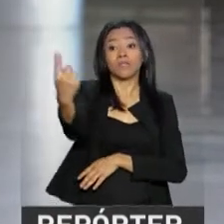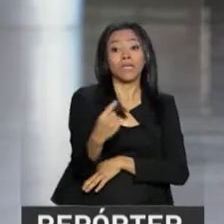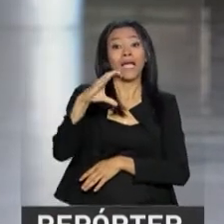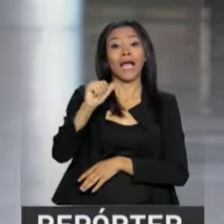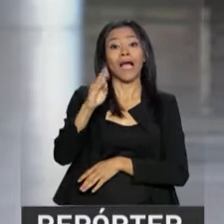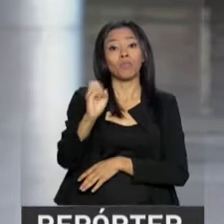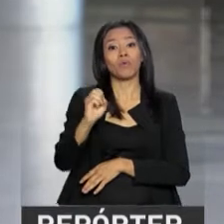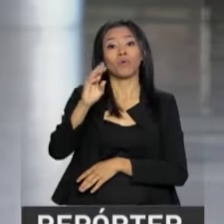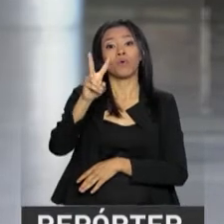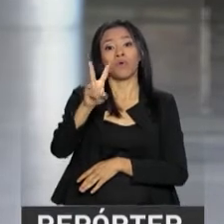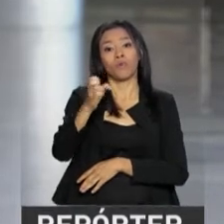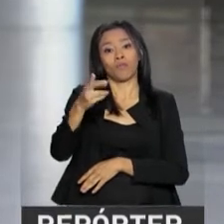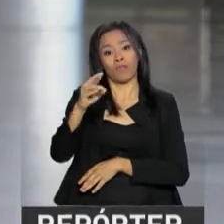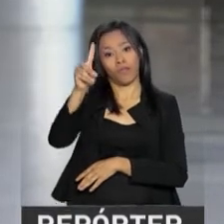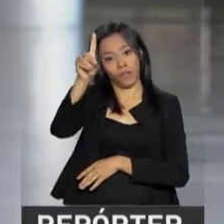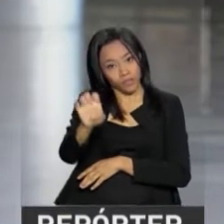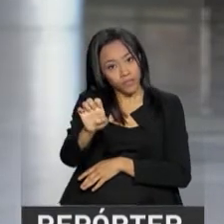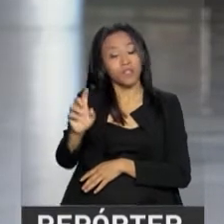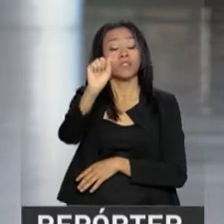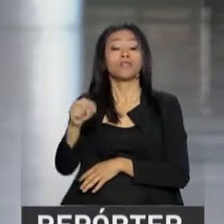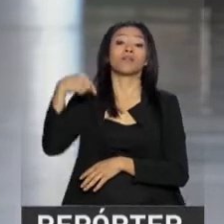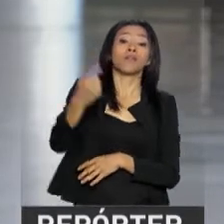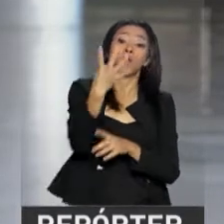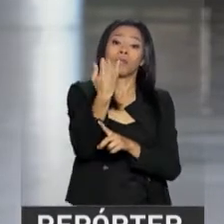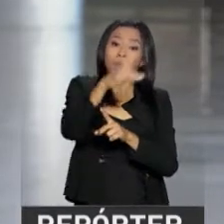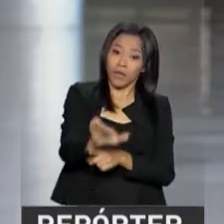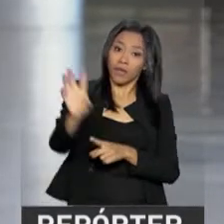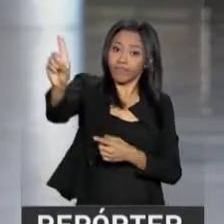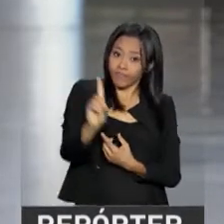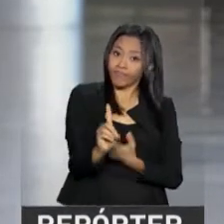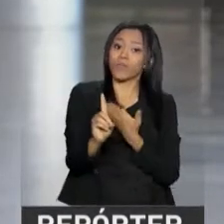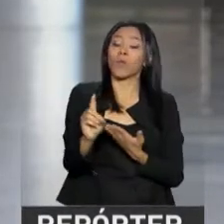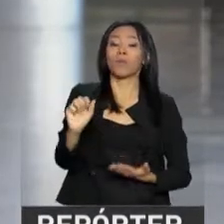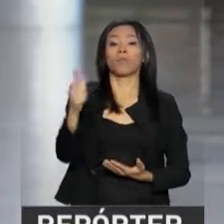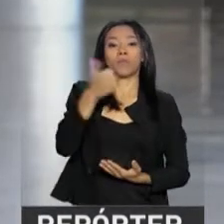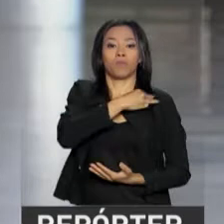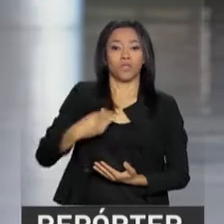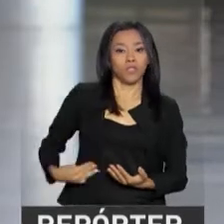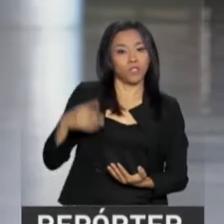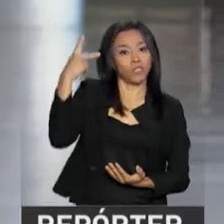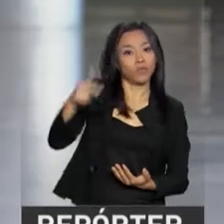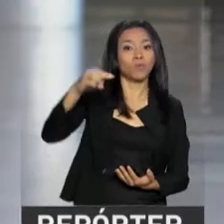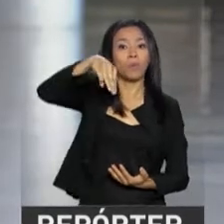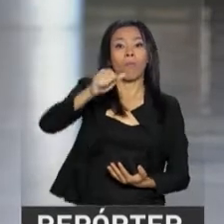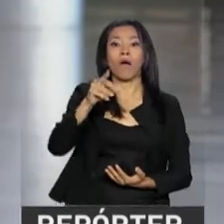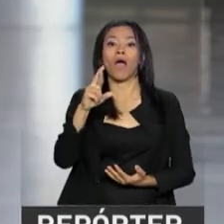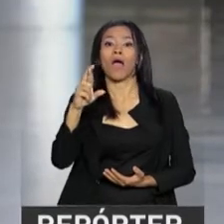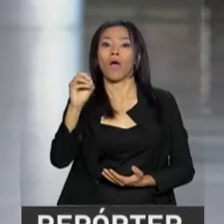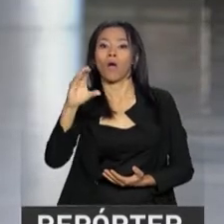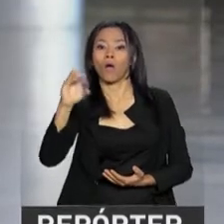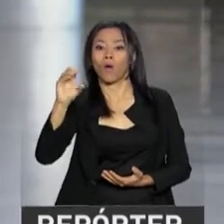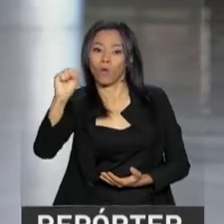jorge carlos de almeida fonseca às quatro e meia teve recebe o primeiro ministro do reino do marrocos saad